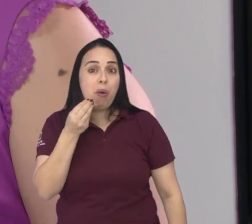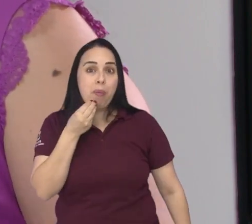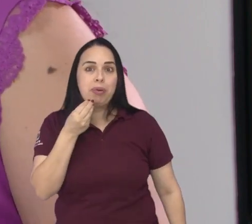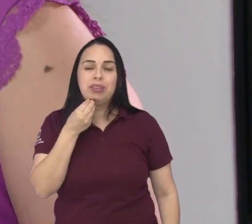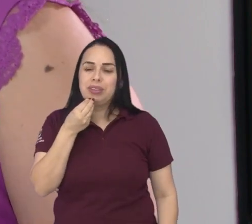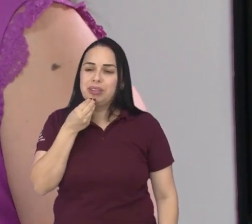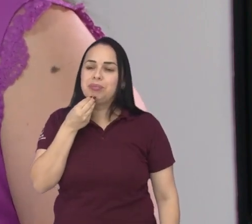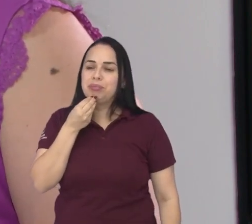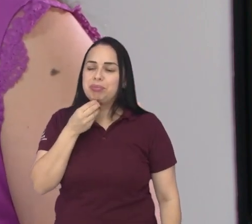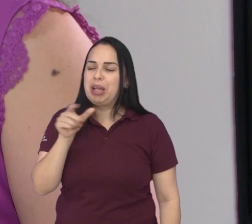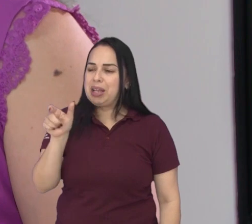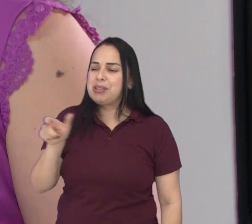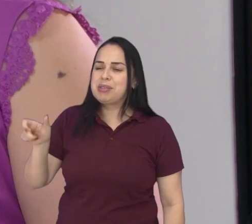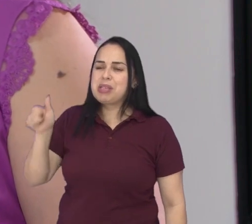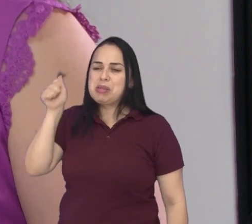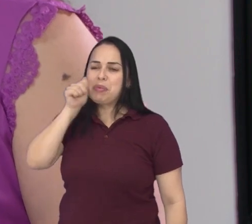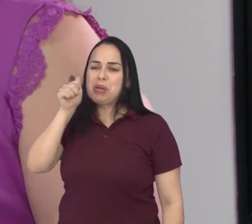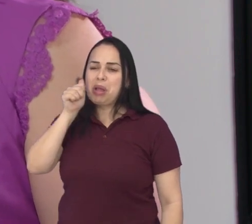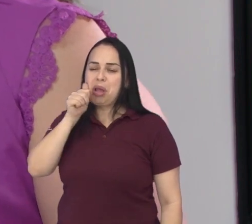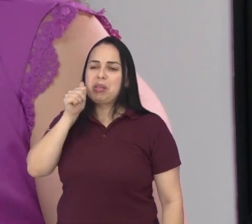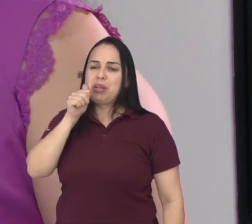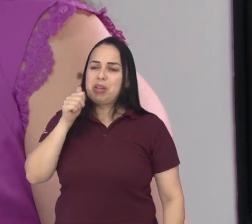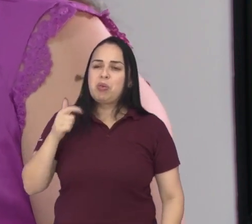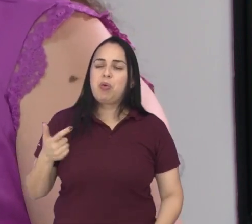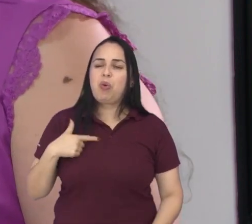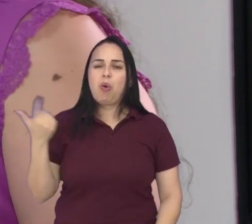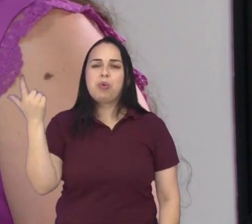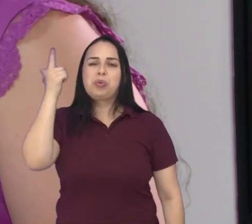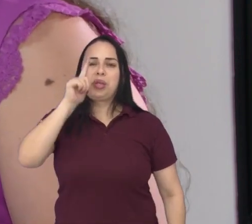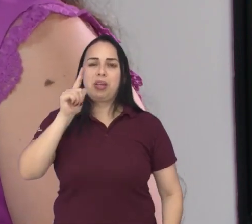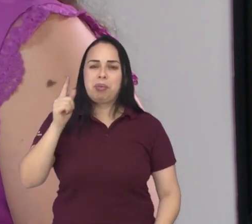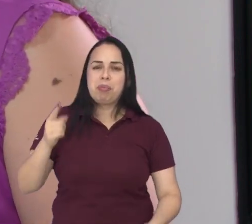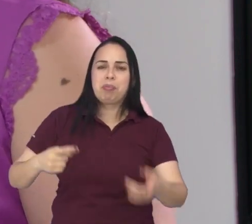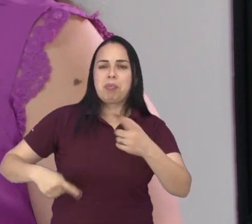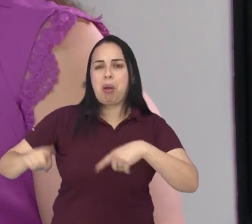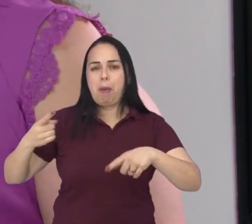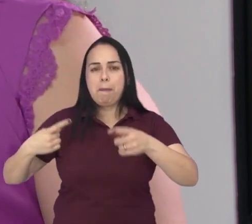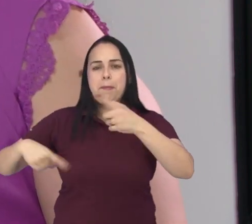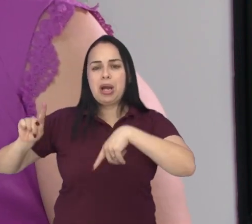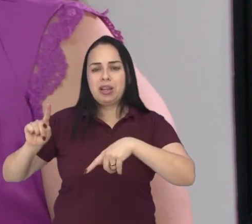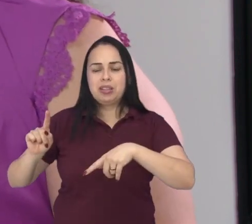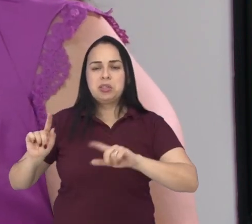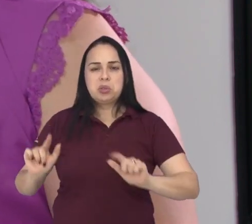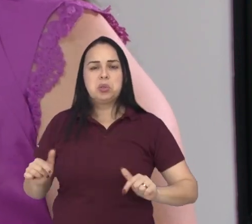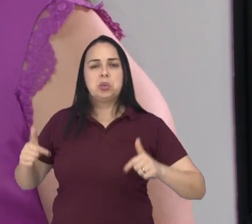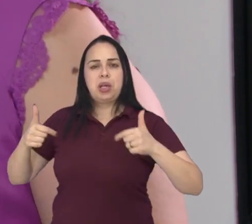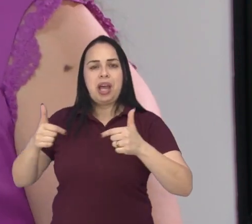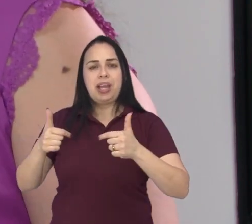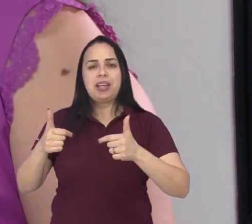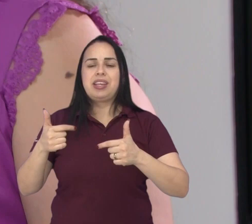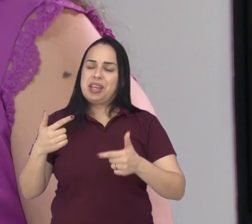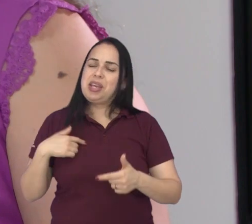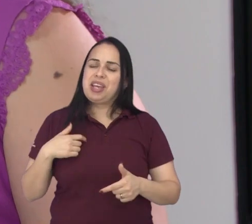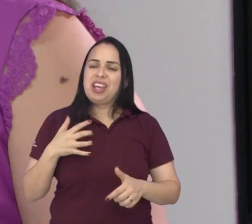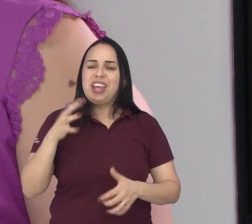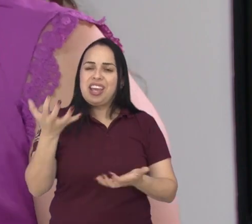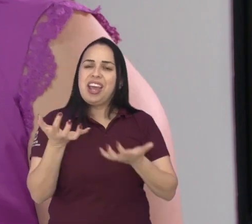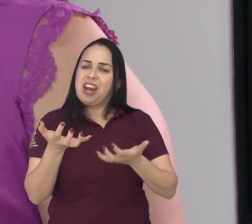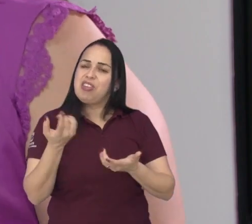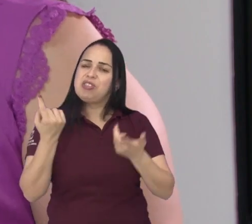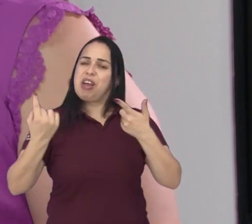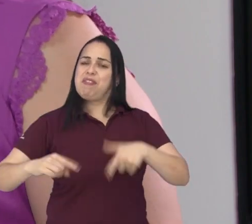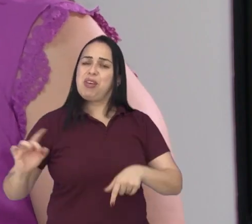empreendedoras. É uma oportunidade para que elas ampliem as suas redes e estejam cada vez mais buscando